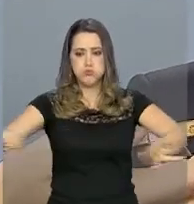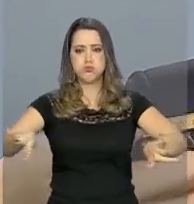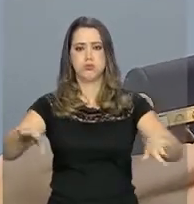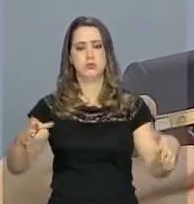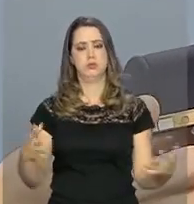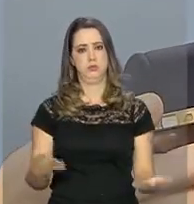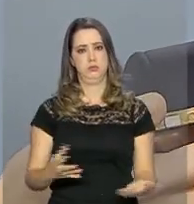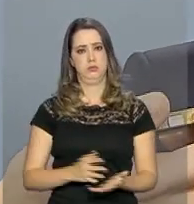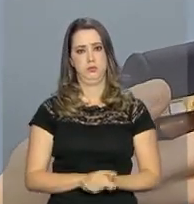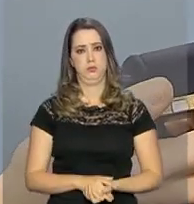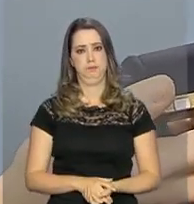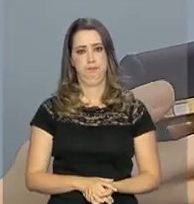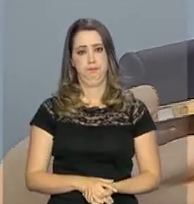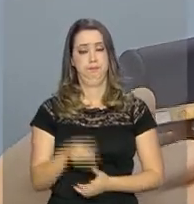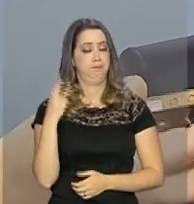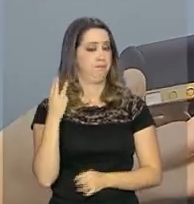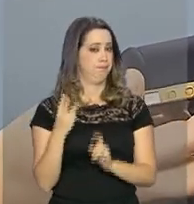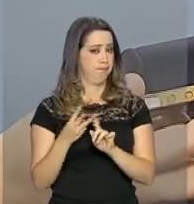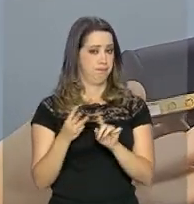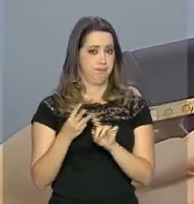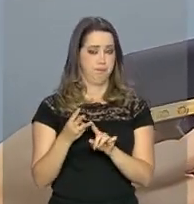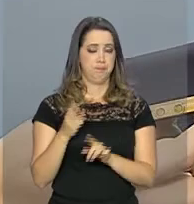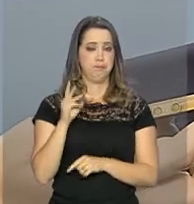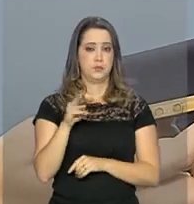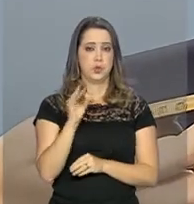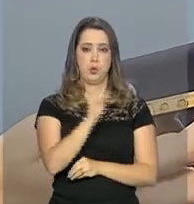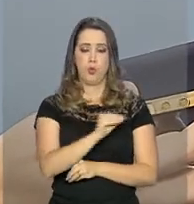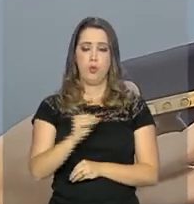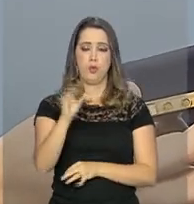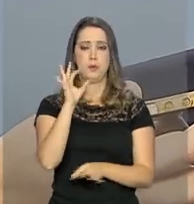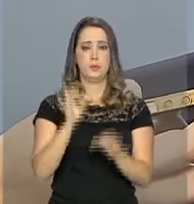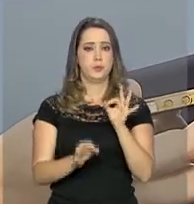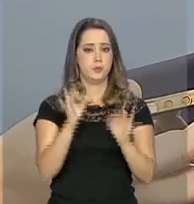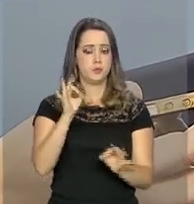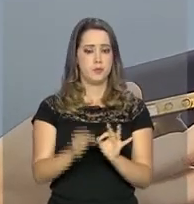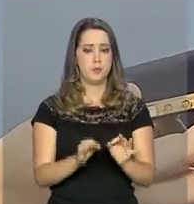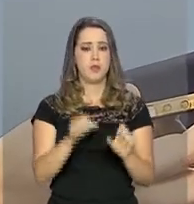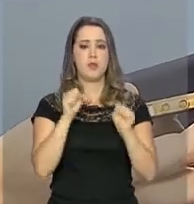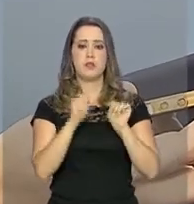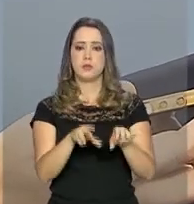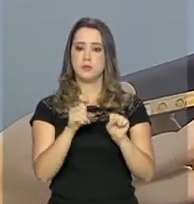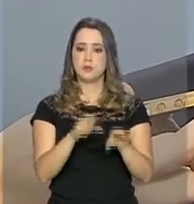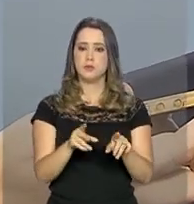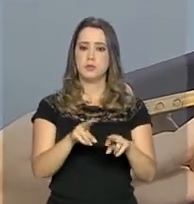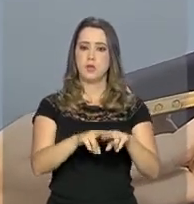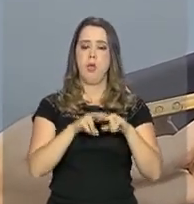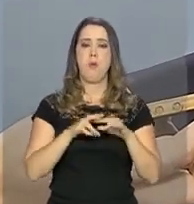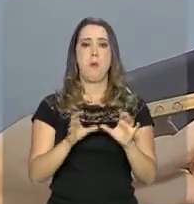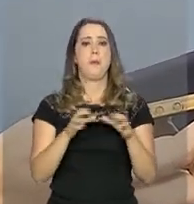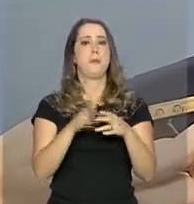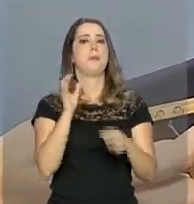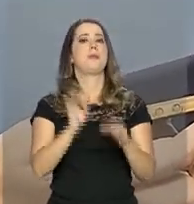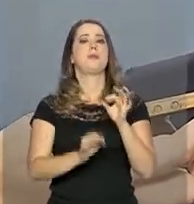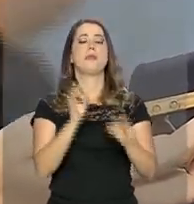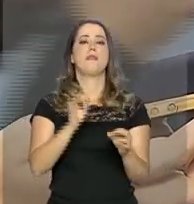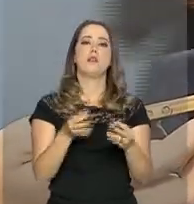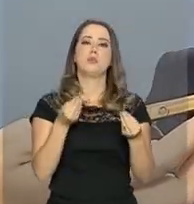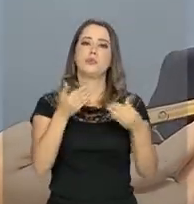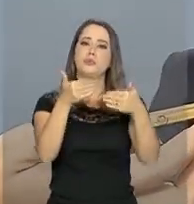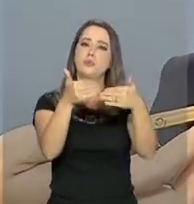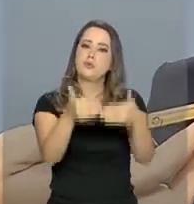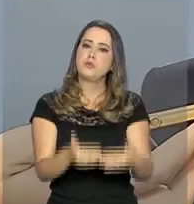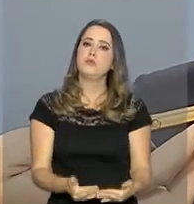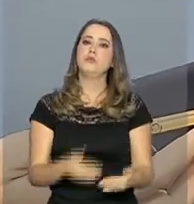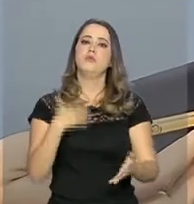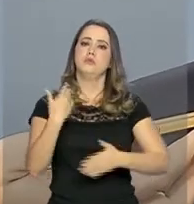submetidos. Em terceiro lugar, a assistência jurídica, orientá-los através de assessores jurídicos como enfrentar